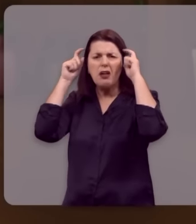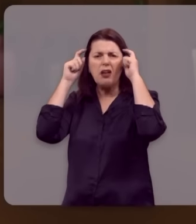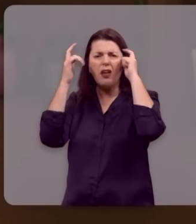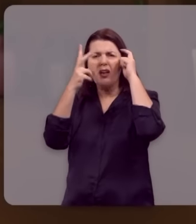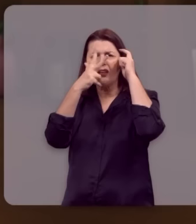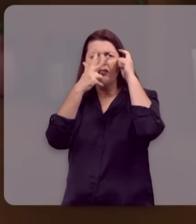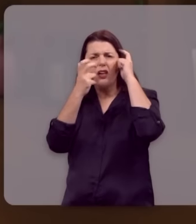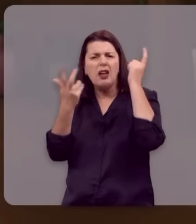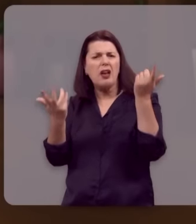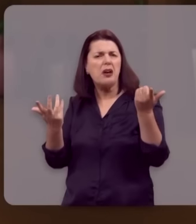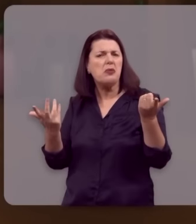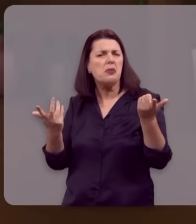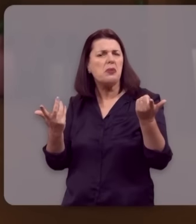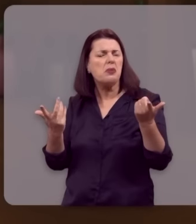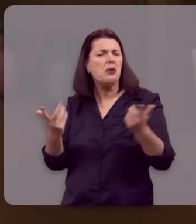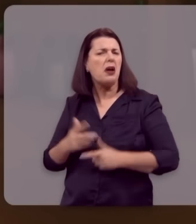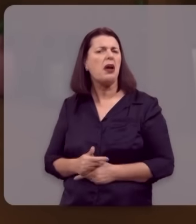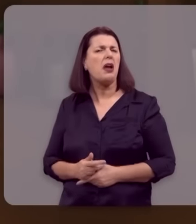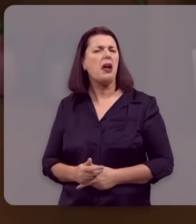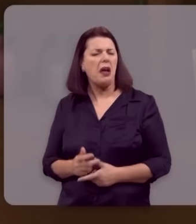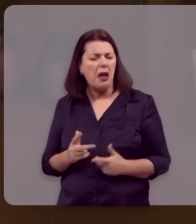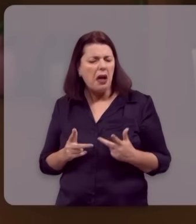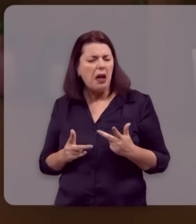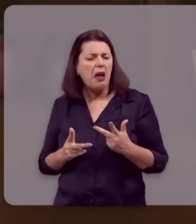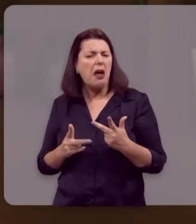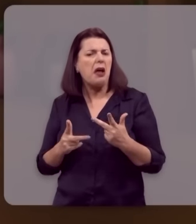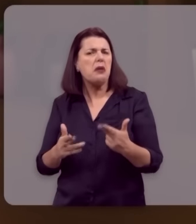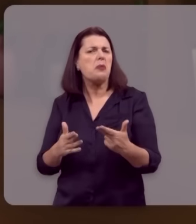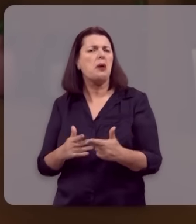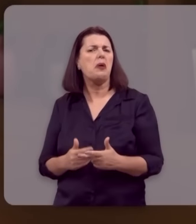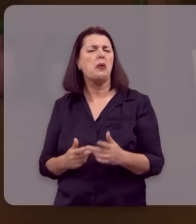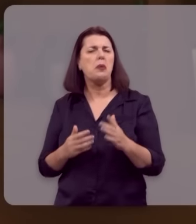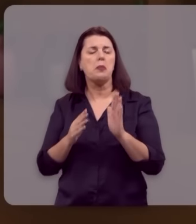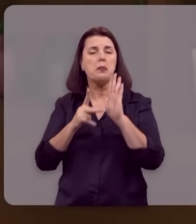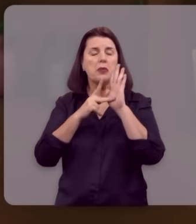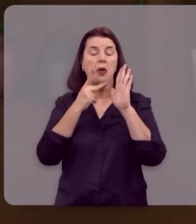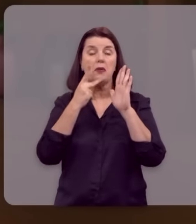seria a probabilidade das profecias terem se cumprido num campo de coincidência.